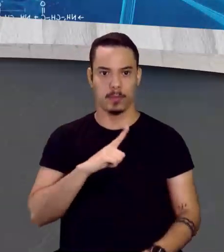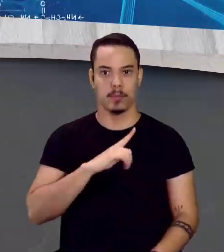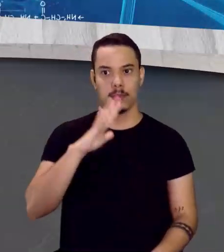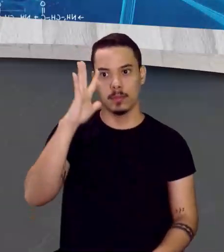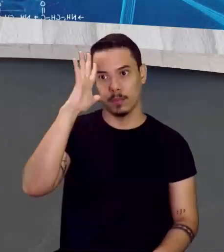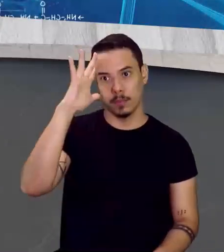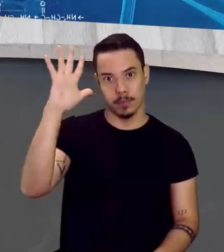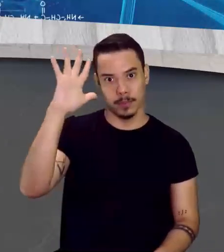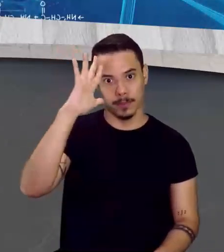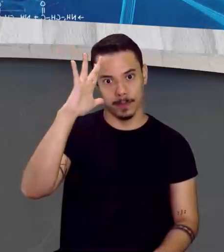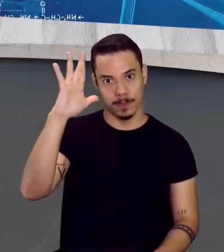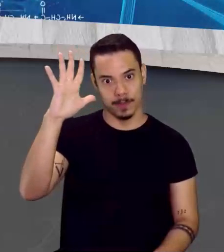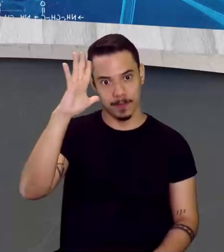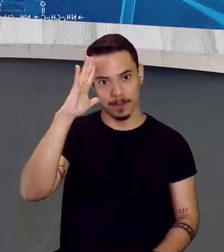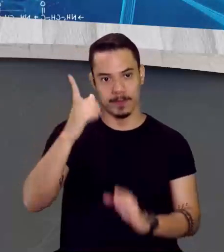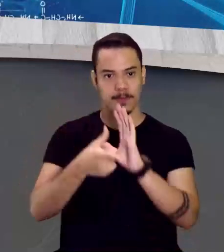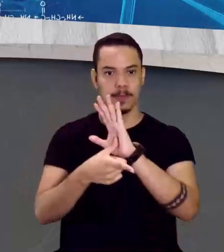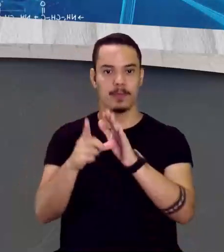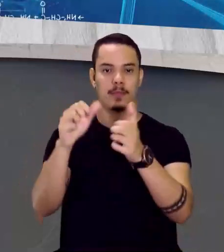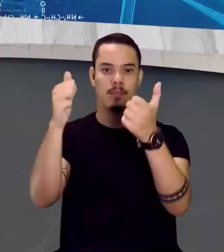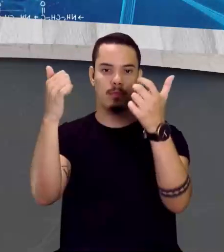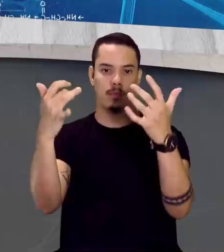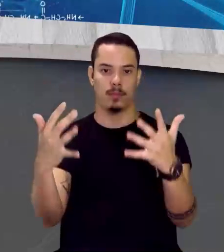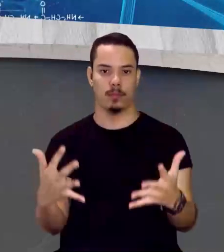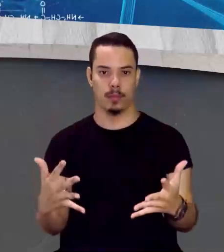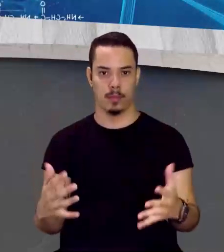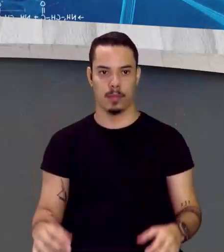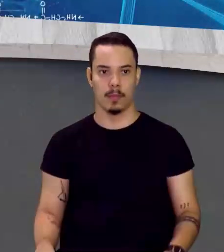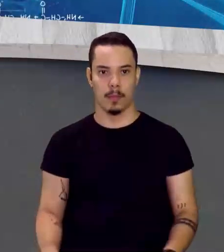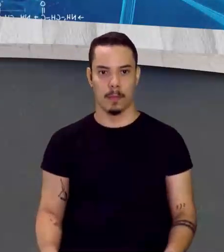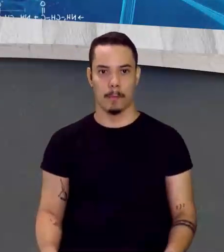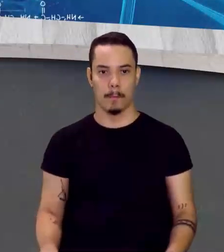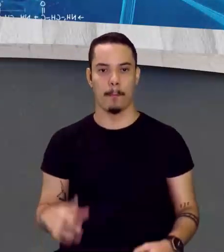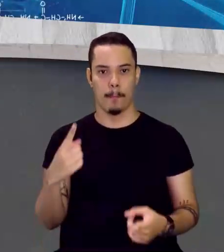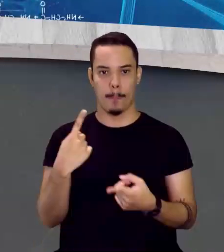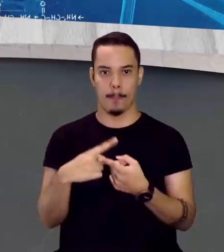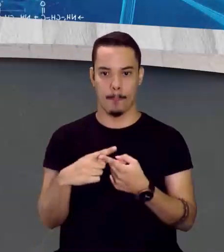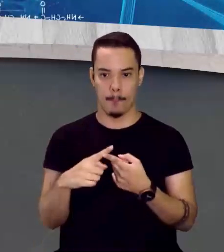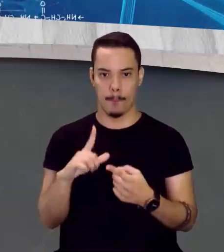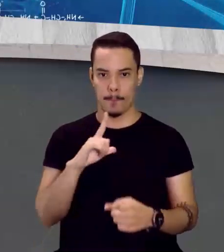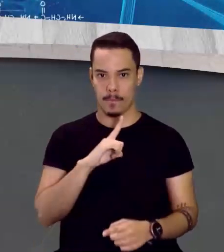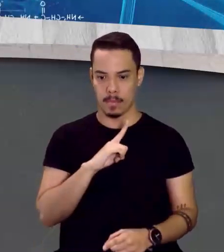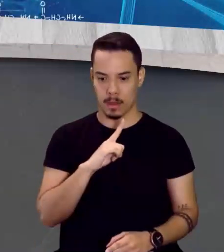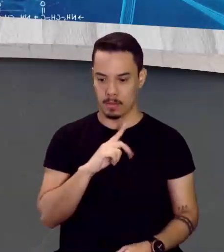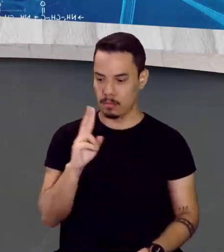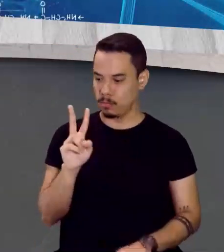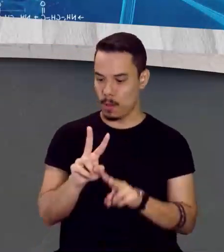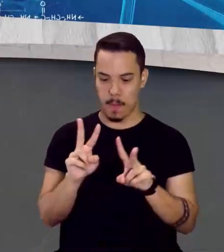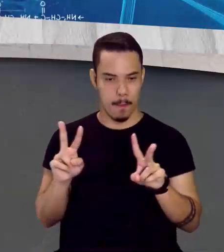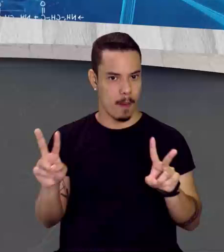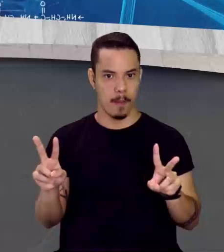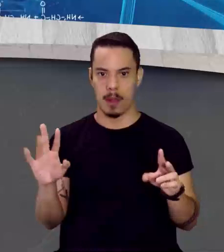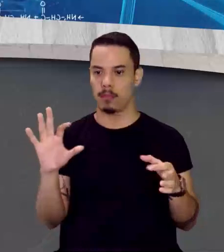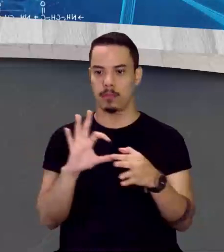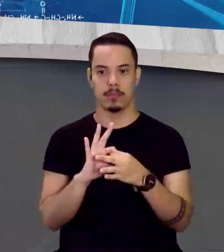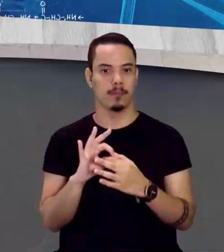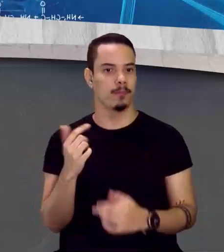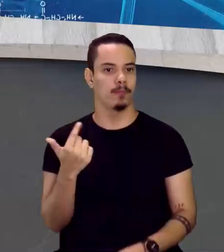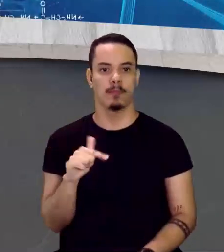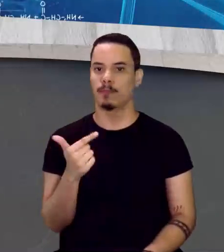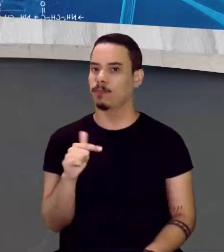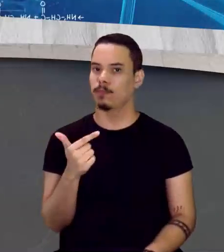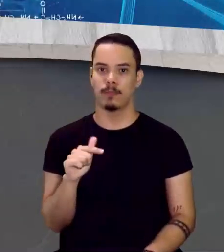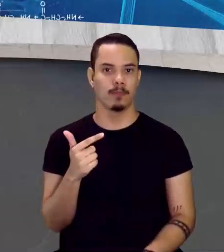da repulsão eletrônica. Os elétrons estão em pares, não estão ligando com ninguém.